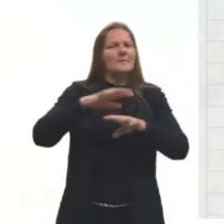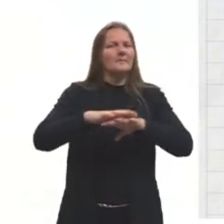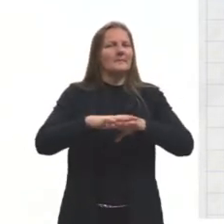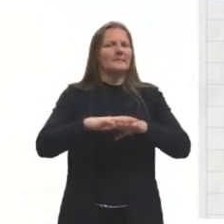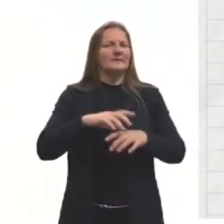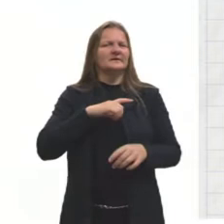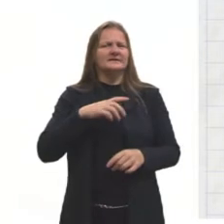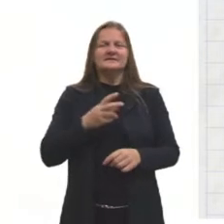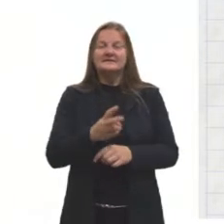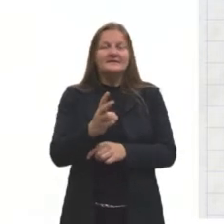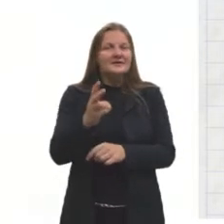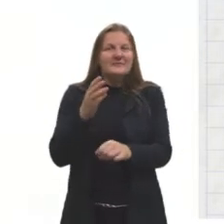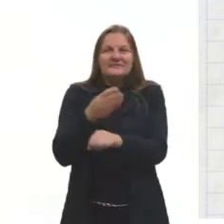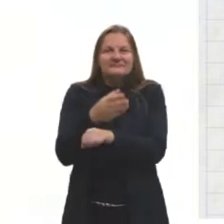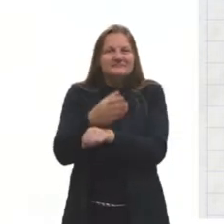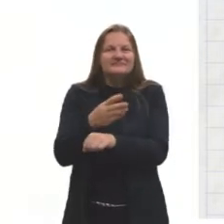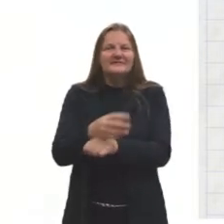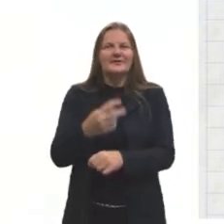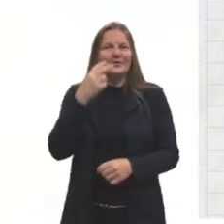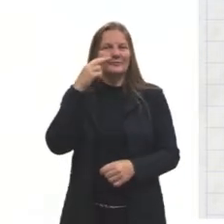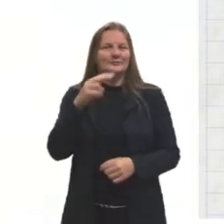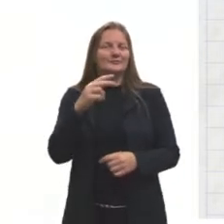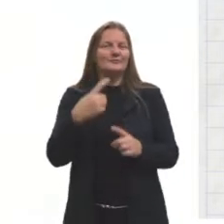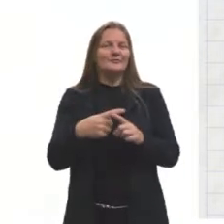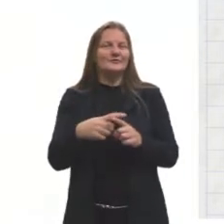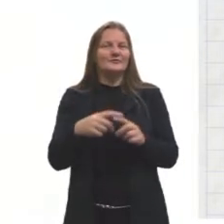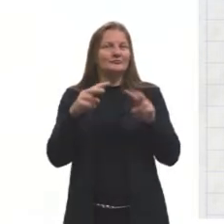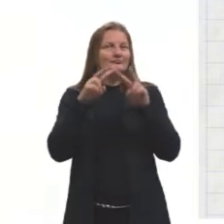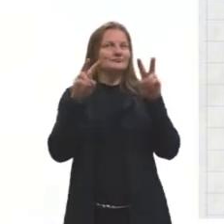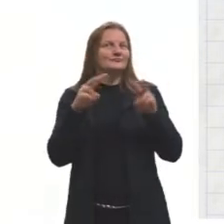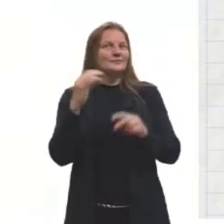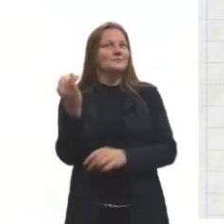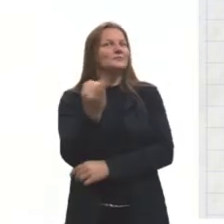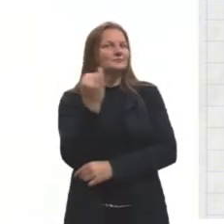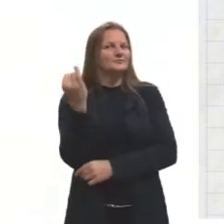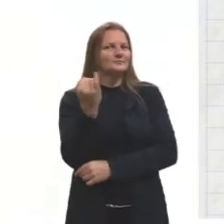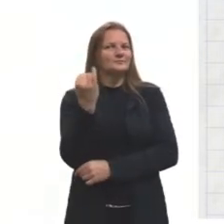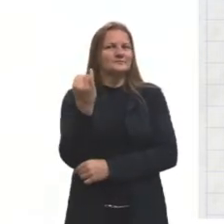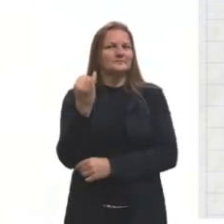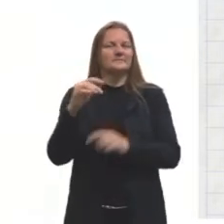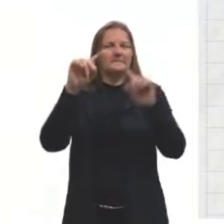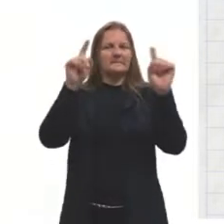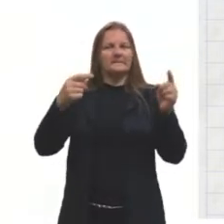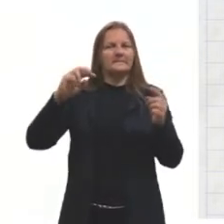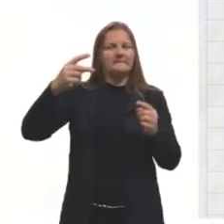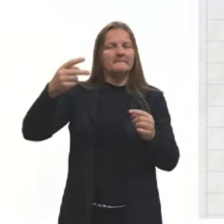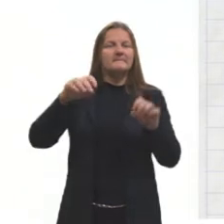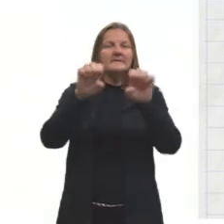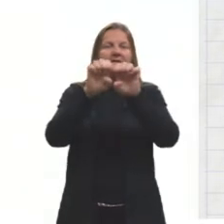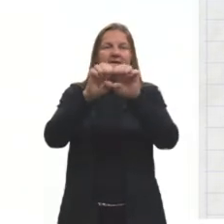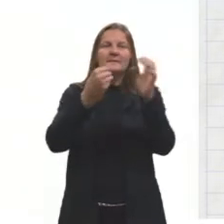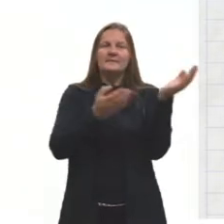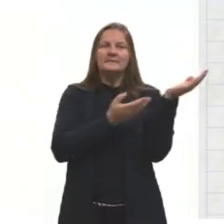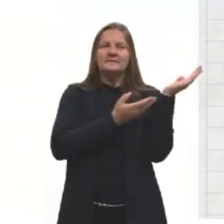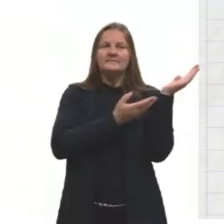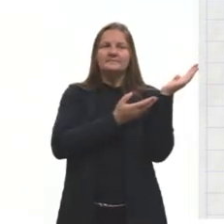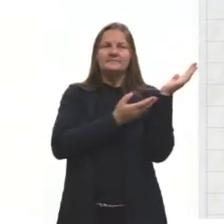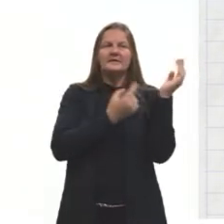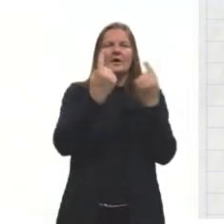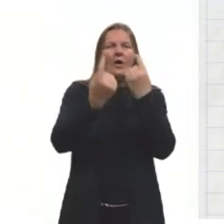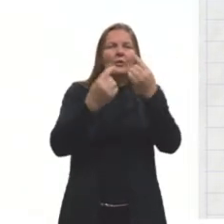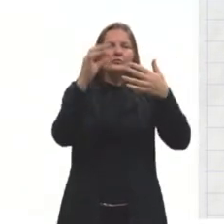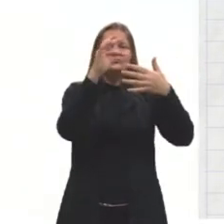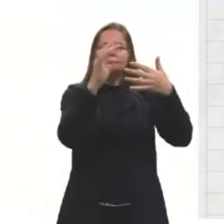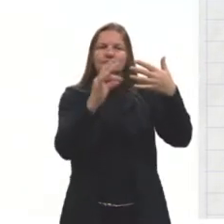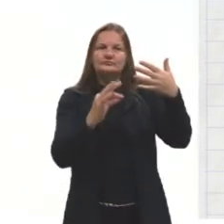e também né notáveis pela importância deles nesse esqueminha alguns desses tópicos